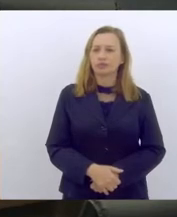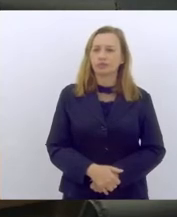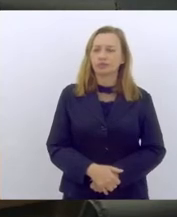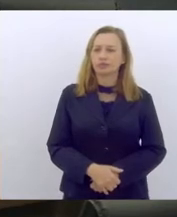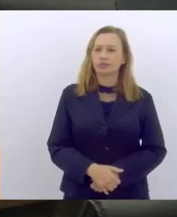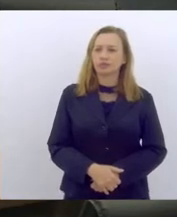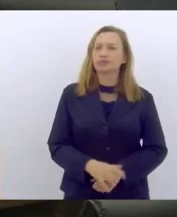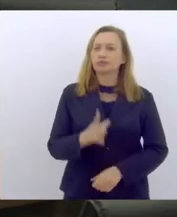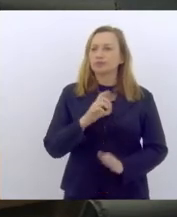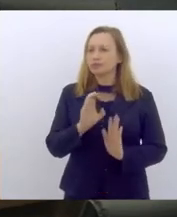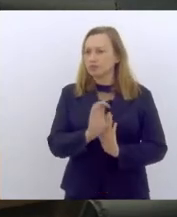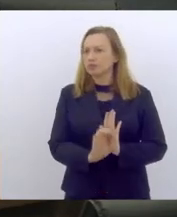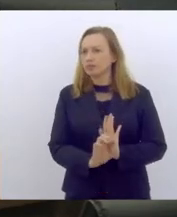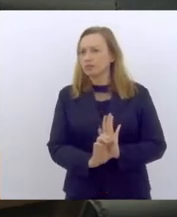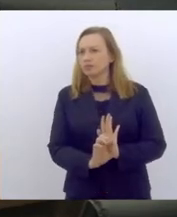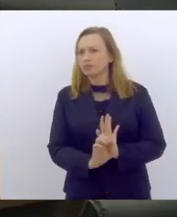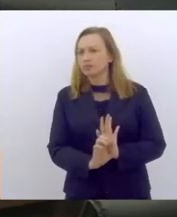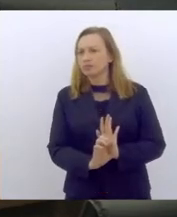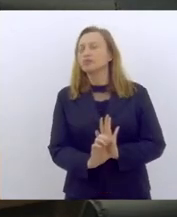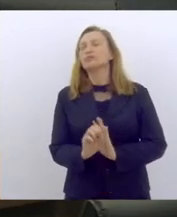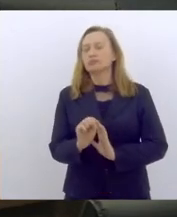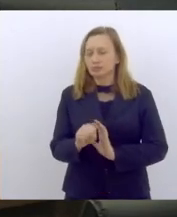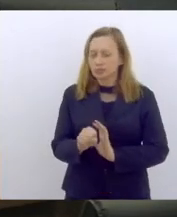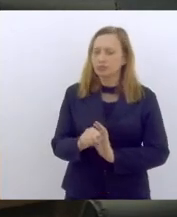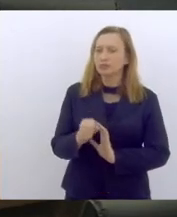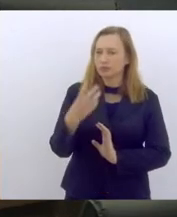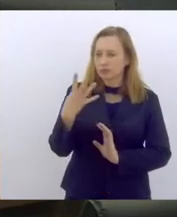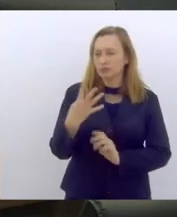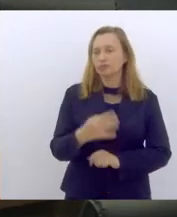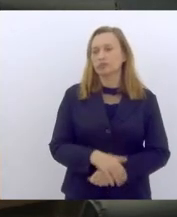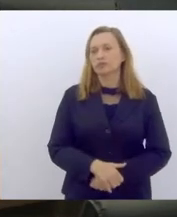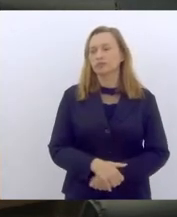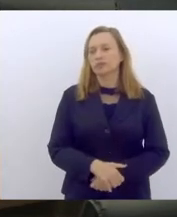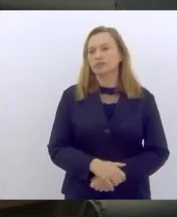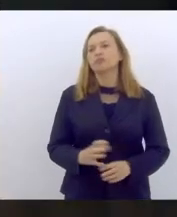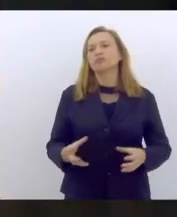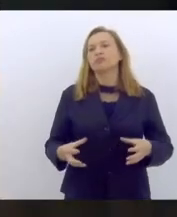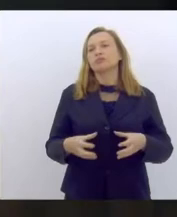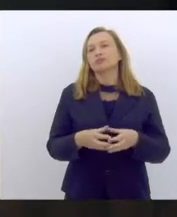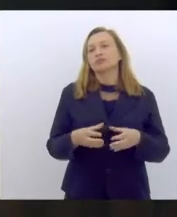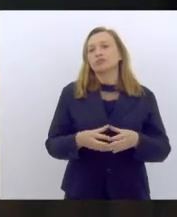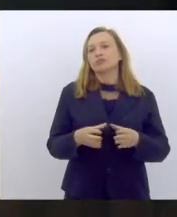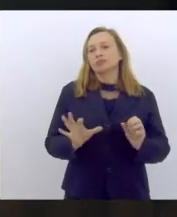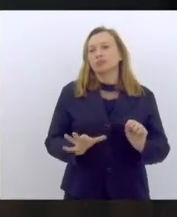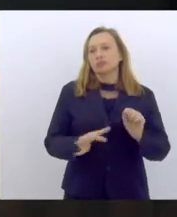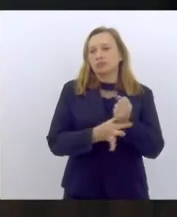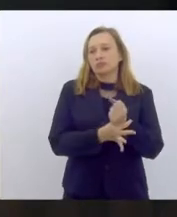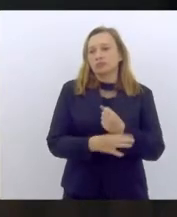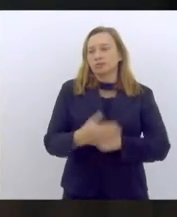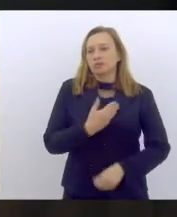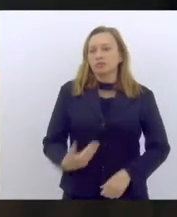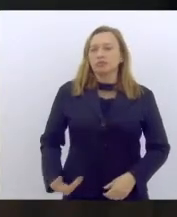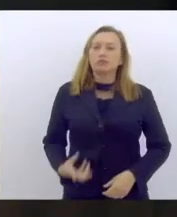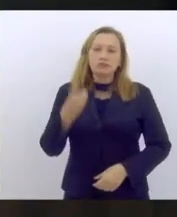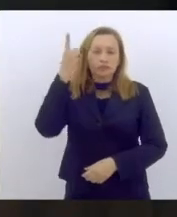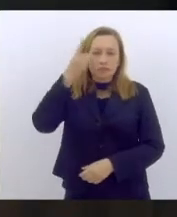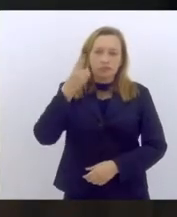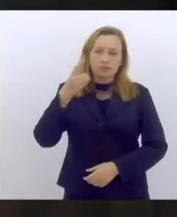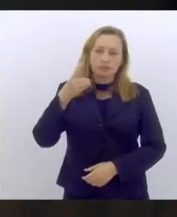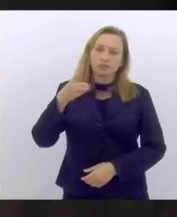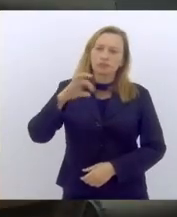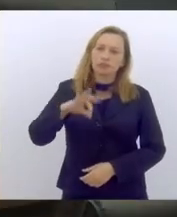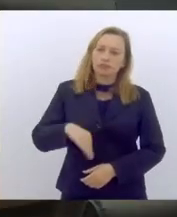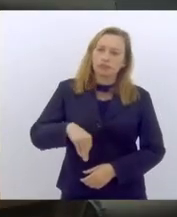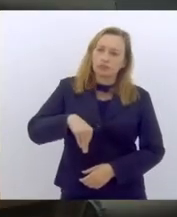tem menos tem quatro pela comissão de Segurança Pública deputada Marta Rocha